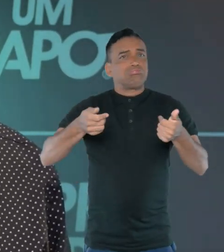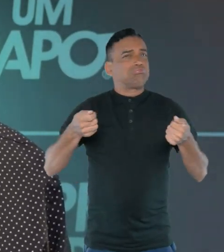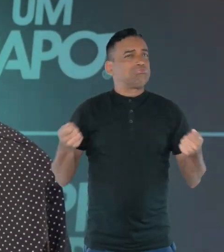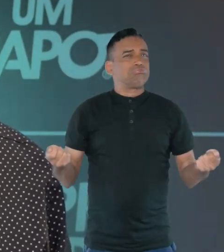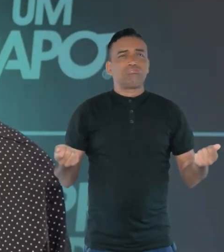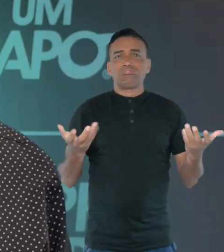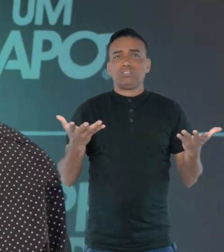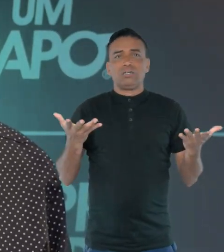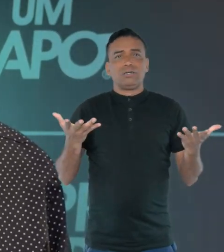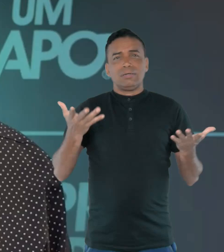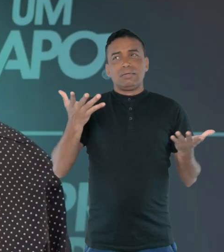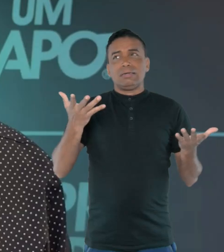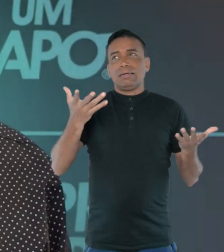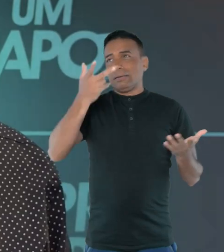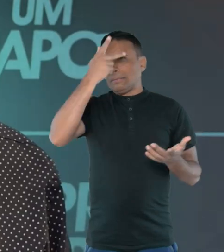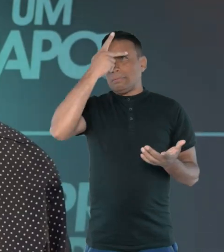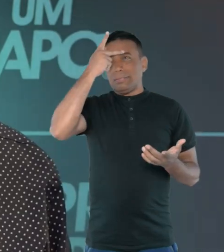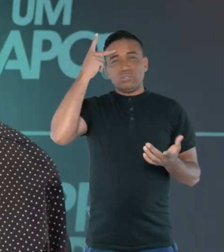tão,